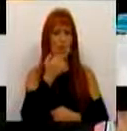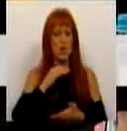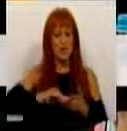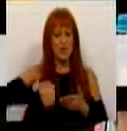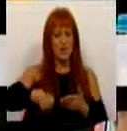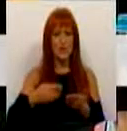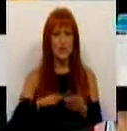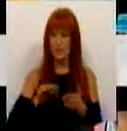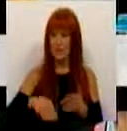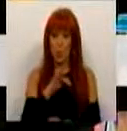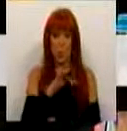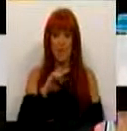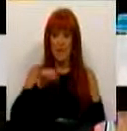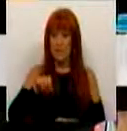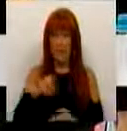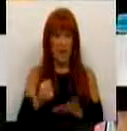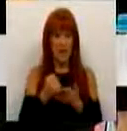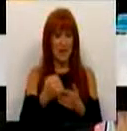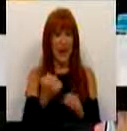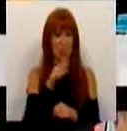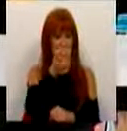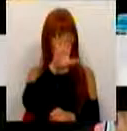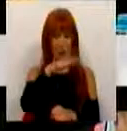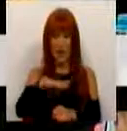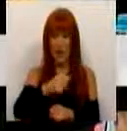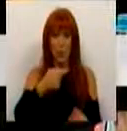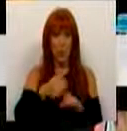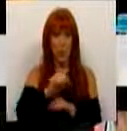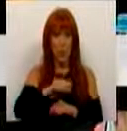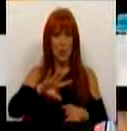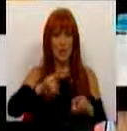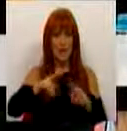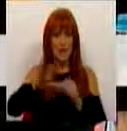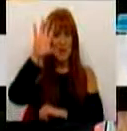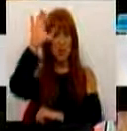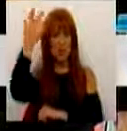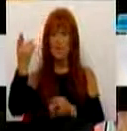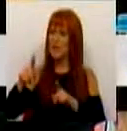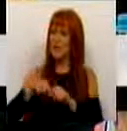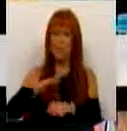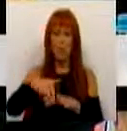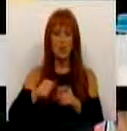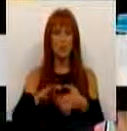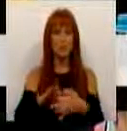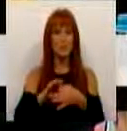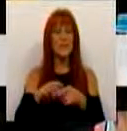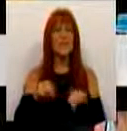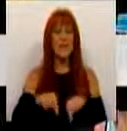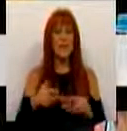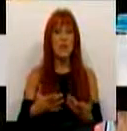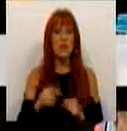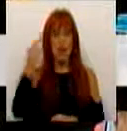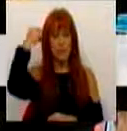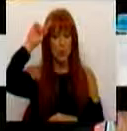assinar um contrato de 400 mil euros para apoio a ações daquele país no domínio do combate às alterações climáticas e ainda no contexto da cooperação estão neste momento